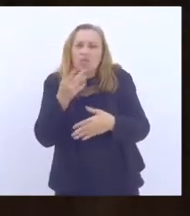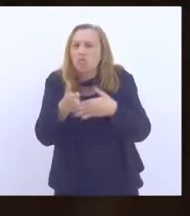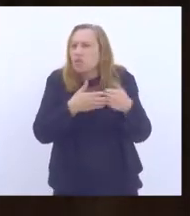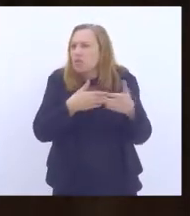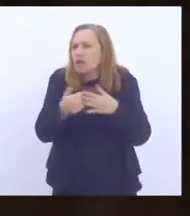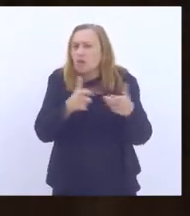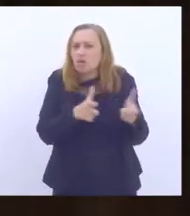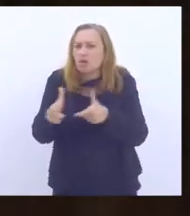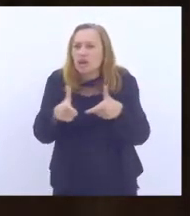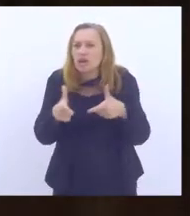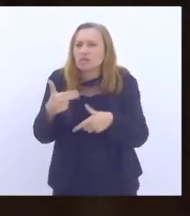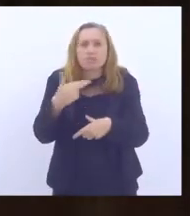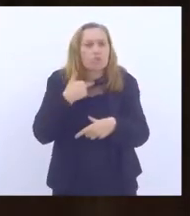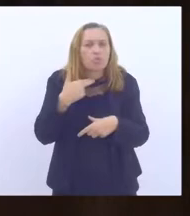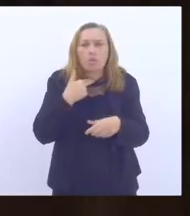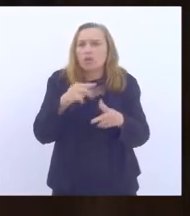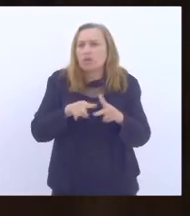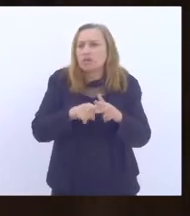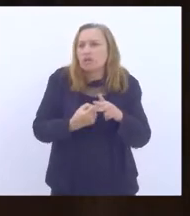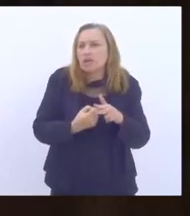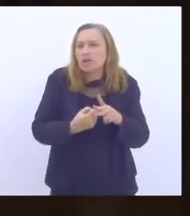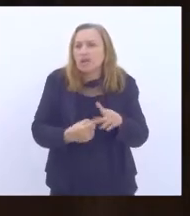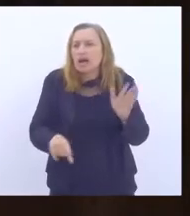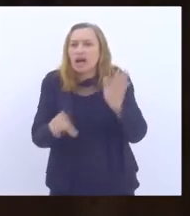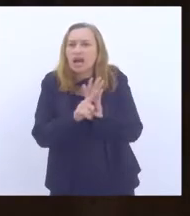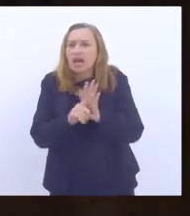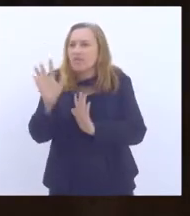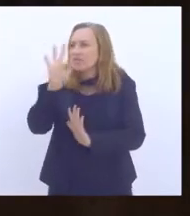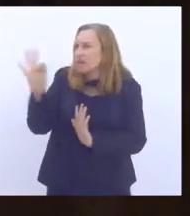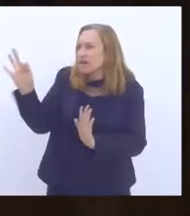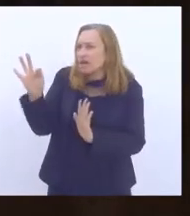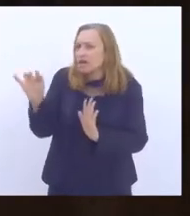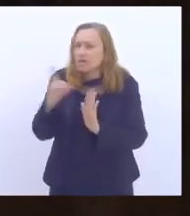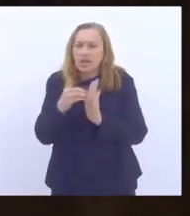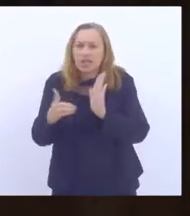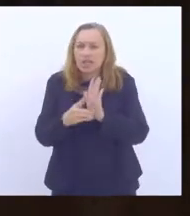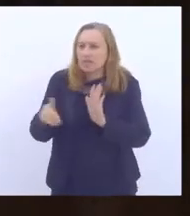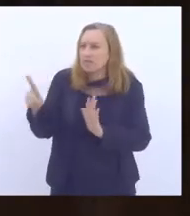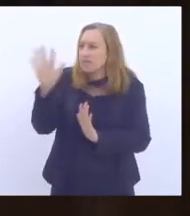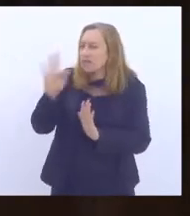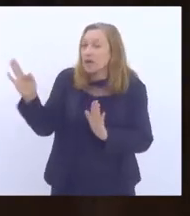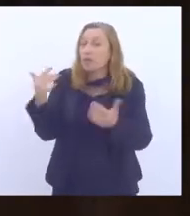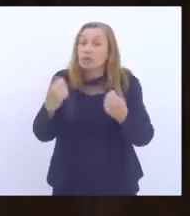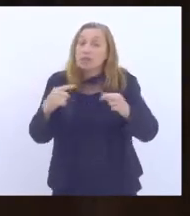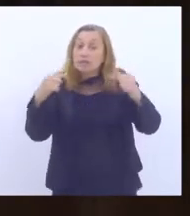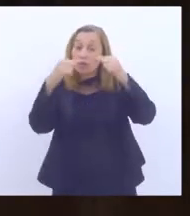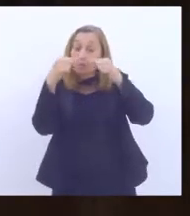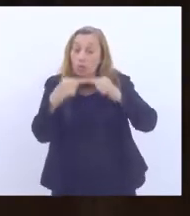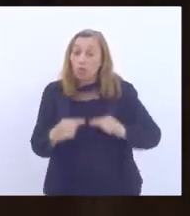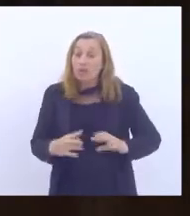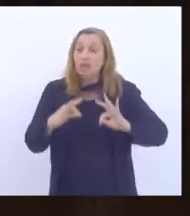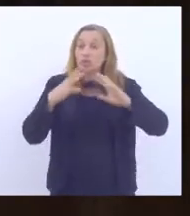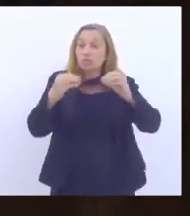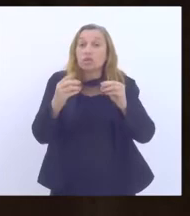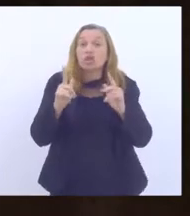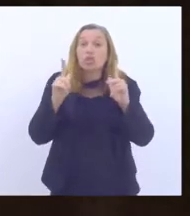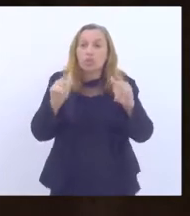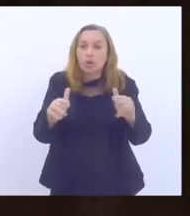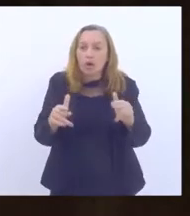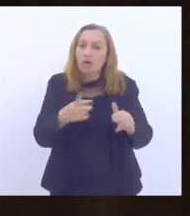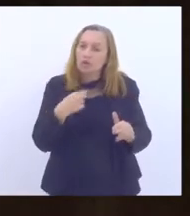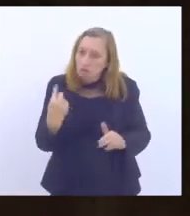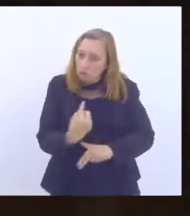não vai poder alterar a lei federal nenhum decreto Federal tem que estar tudo em consonância com a nossa